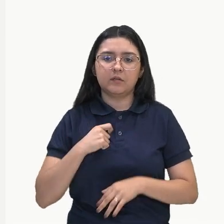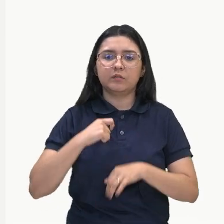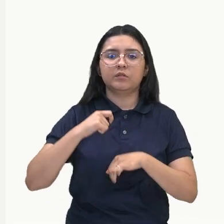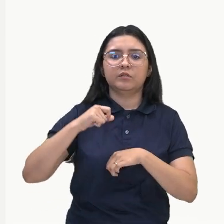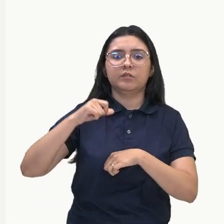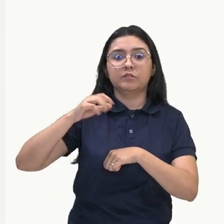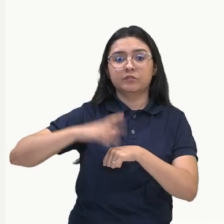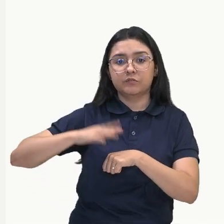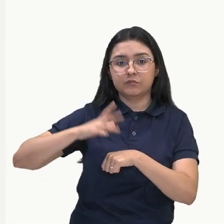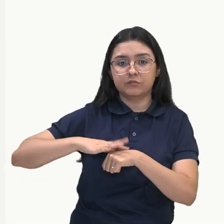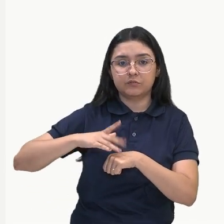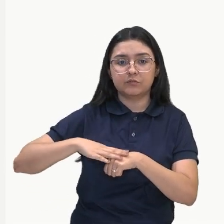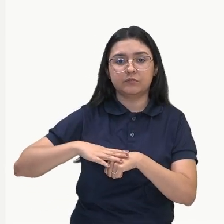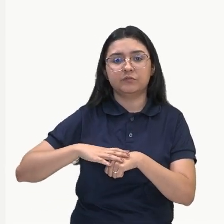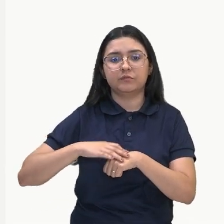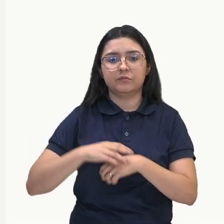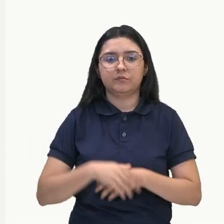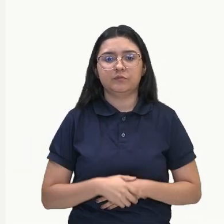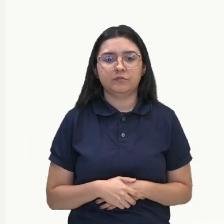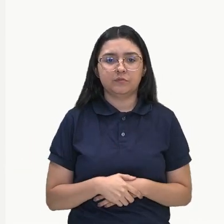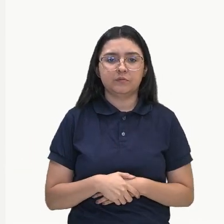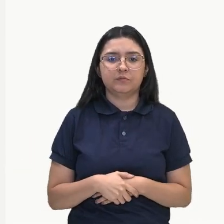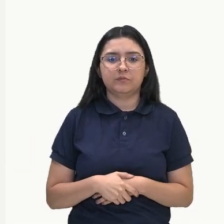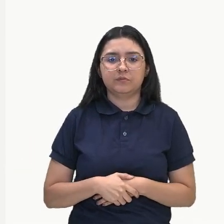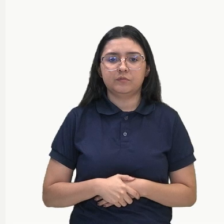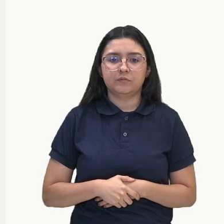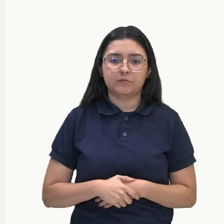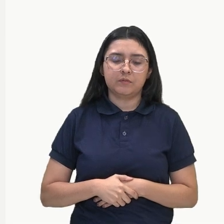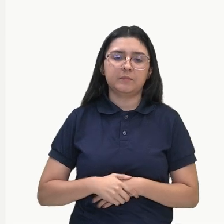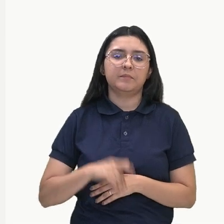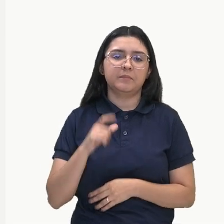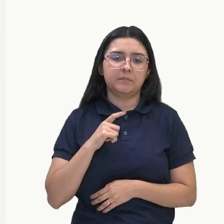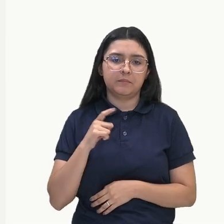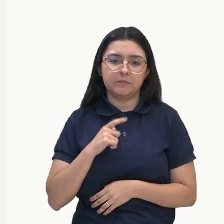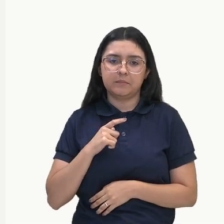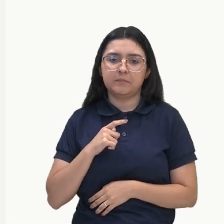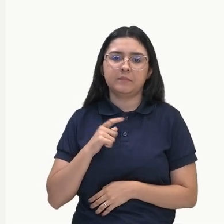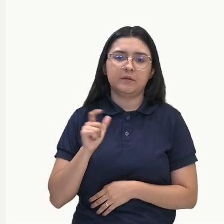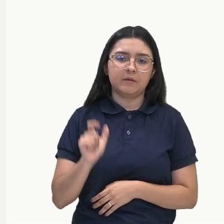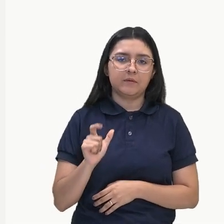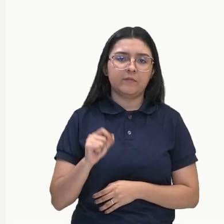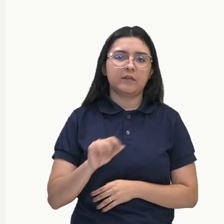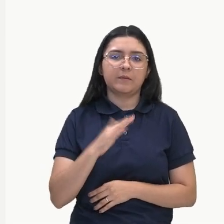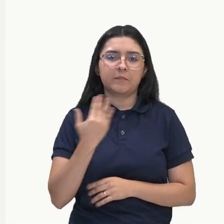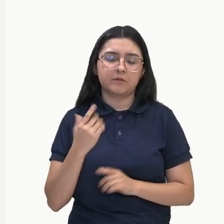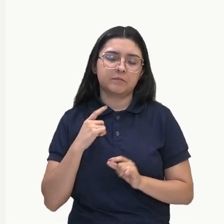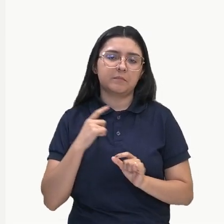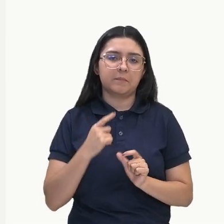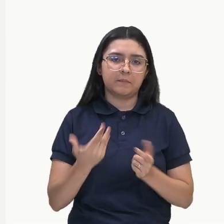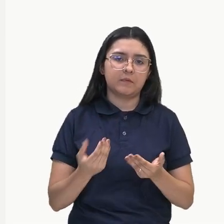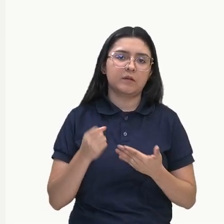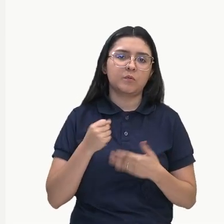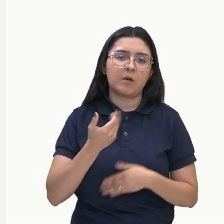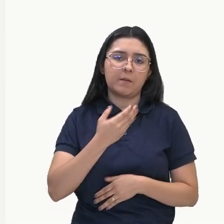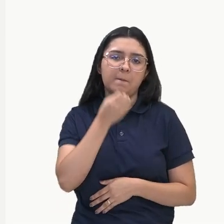doenças, ok? Death, que é a palavra morte. Então, ele nos ajuda também a passar por esses momentos de